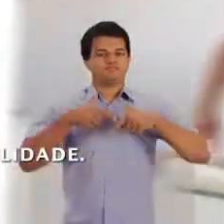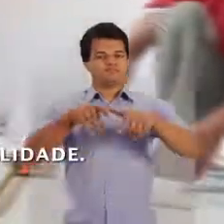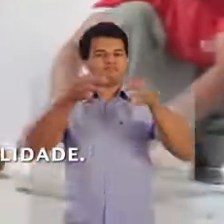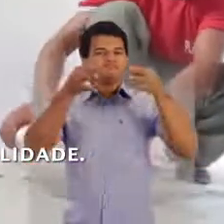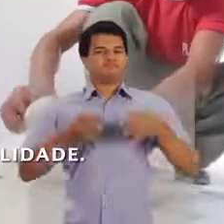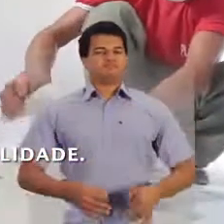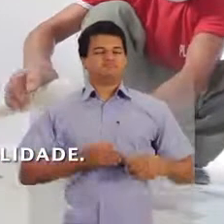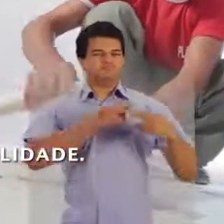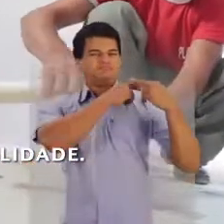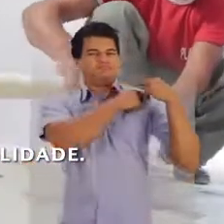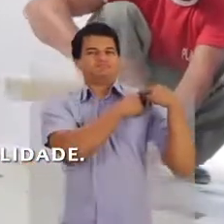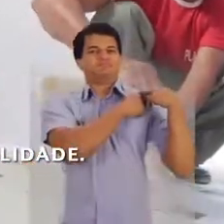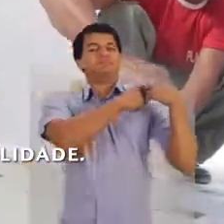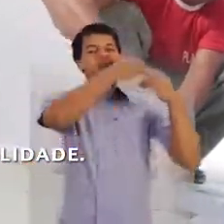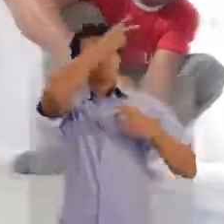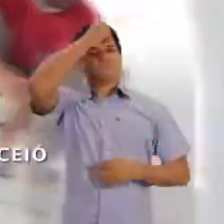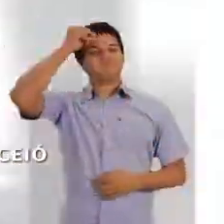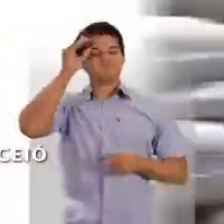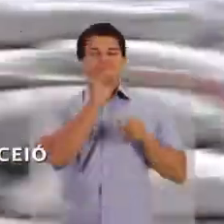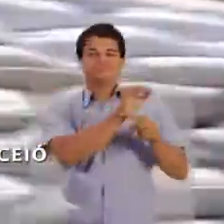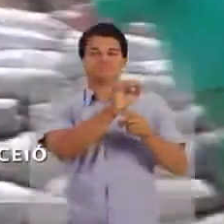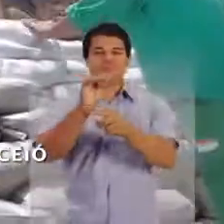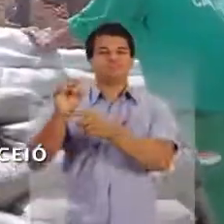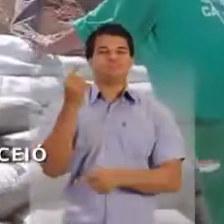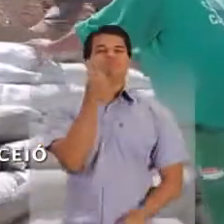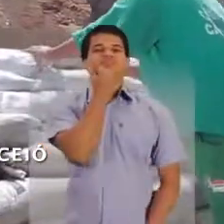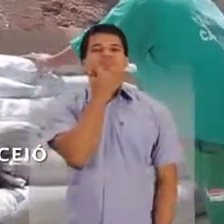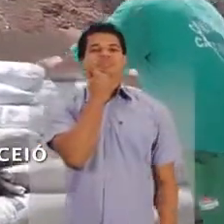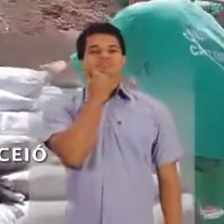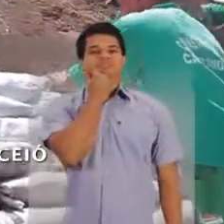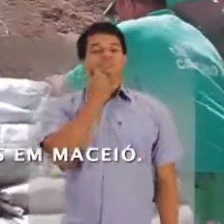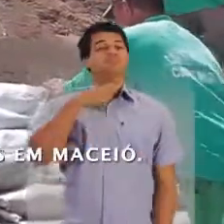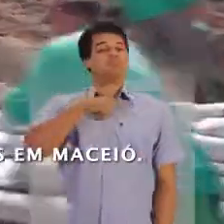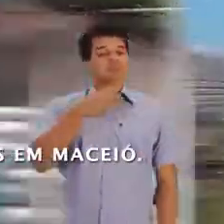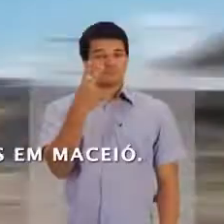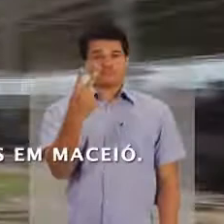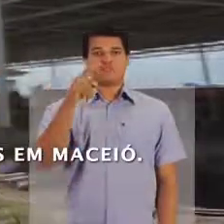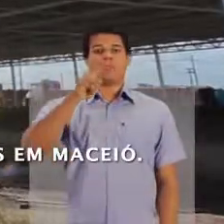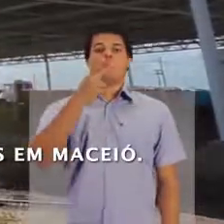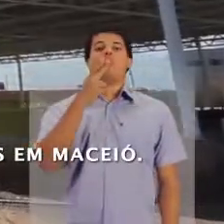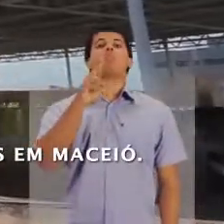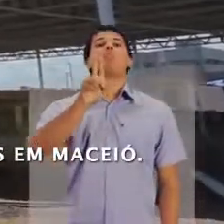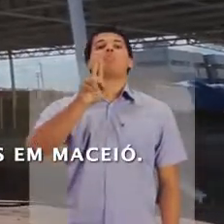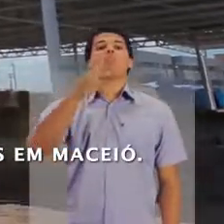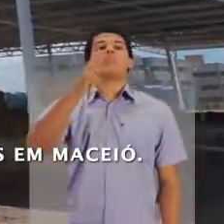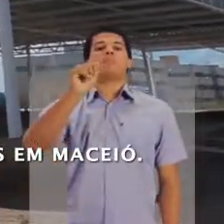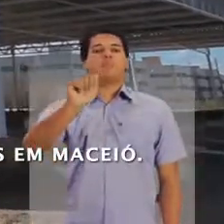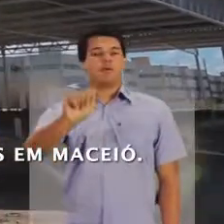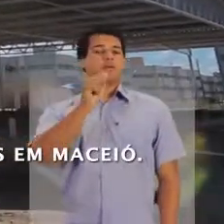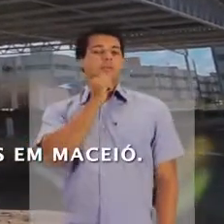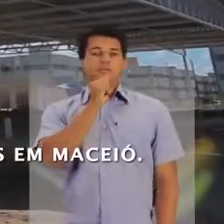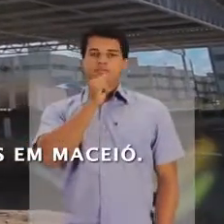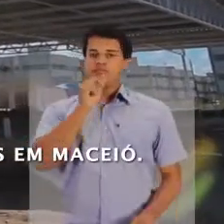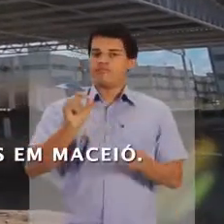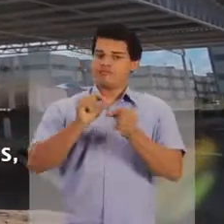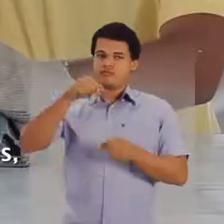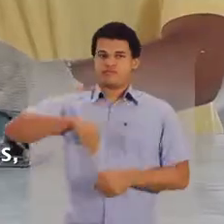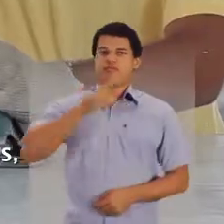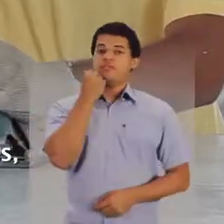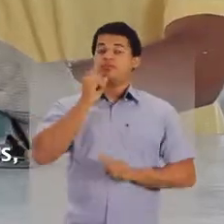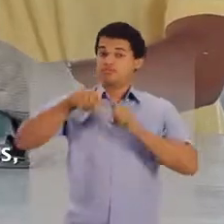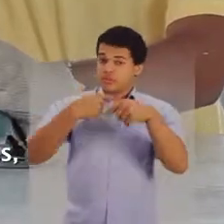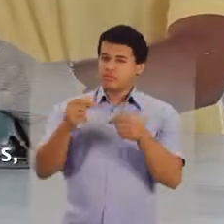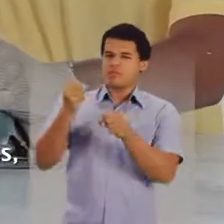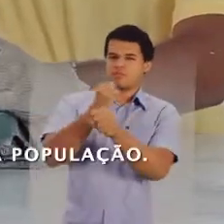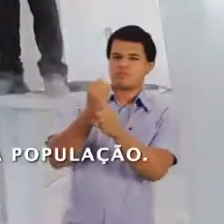É trabalho certo, com responsabilidade. É a Prefeitura cuidando de Maceió. Duas novas UPAs estão sendo construídas em Maceió. Quando